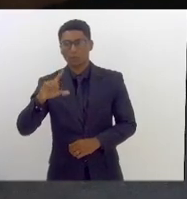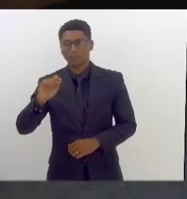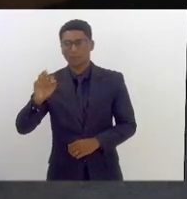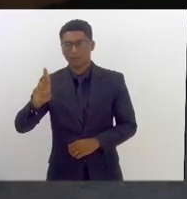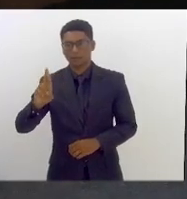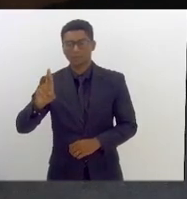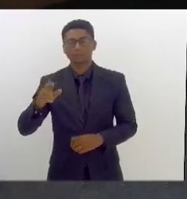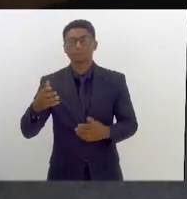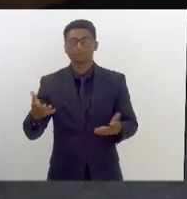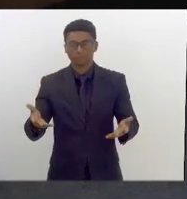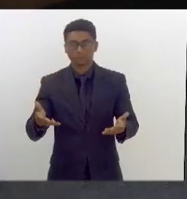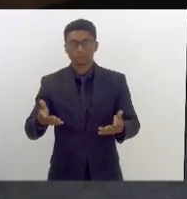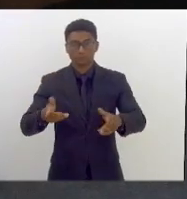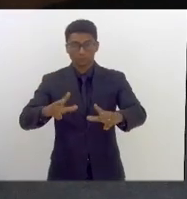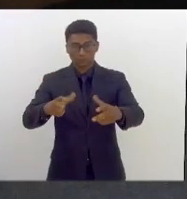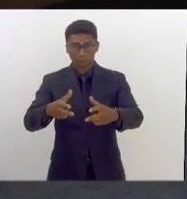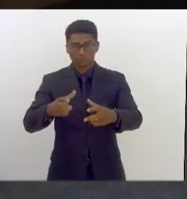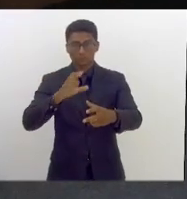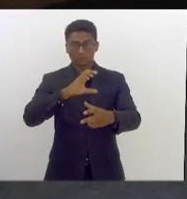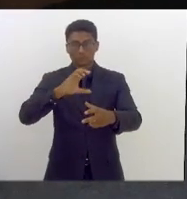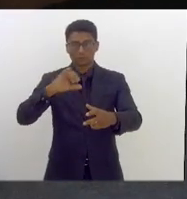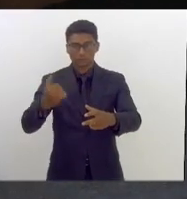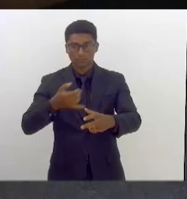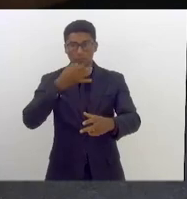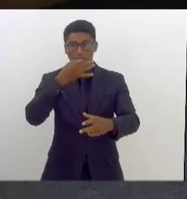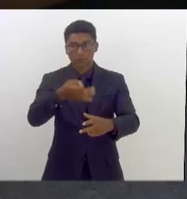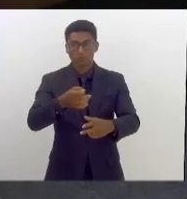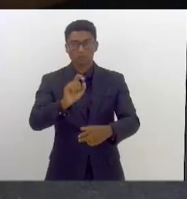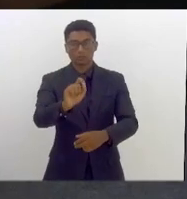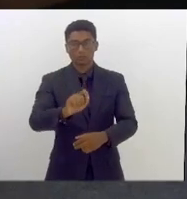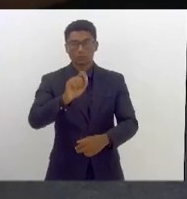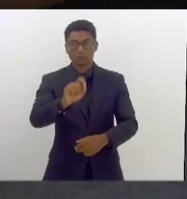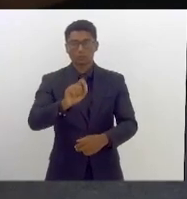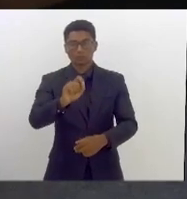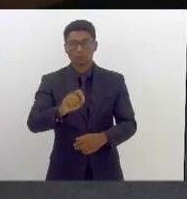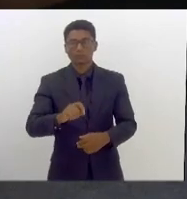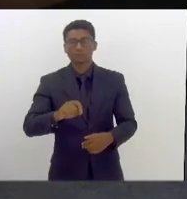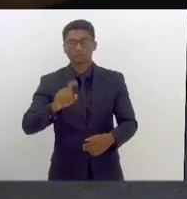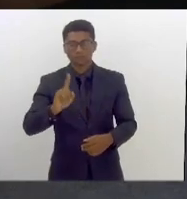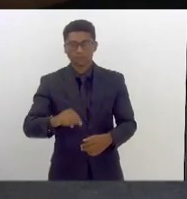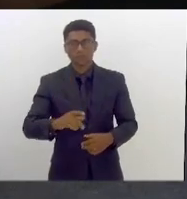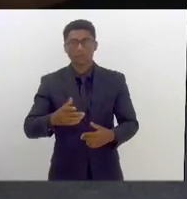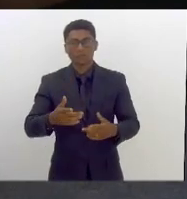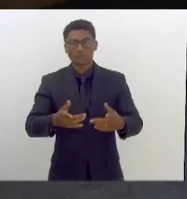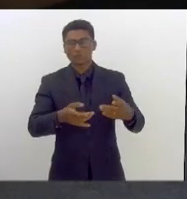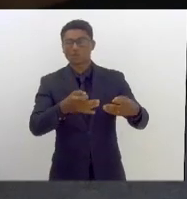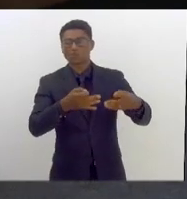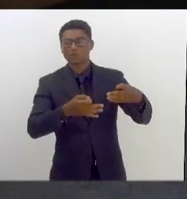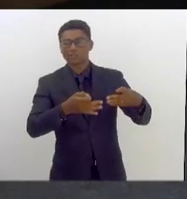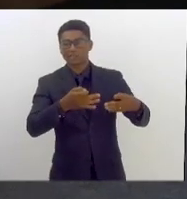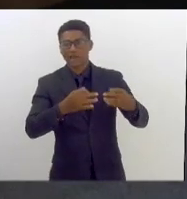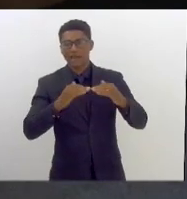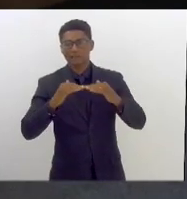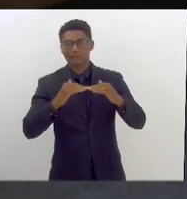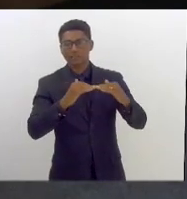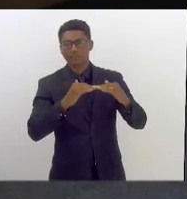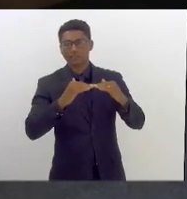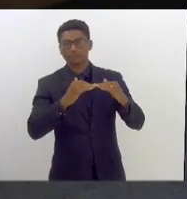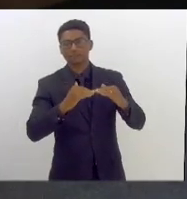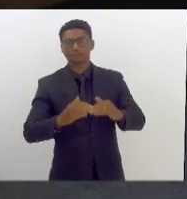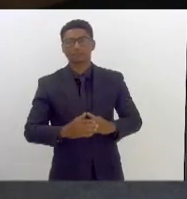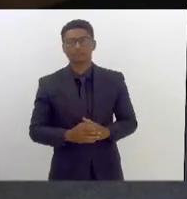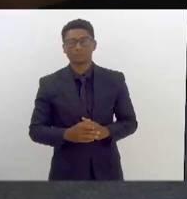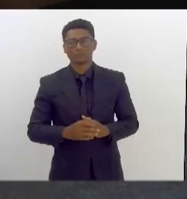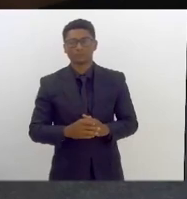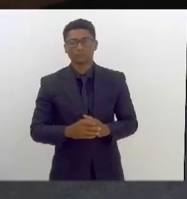Parecer pela CCJ é pela juridicidade com